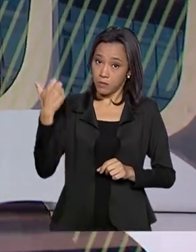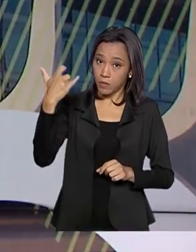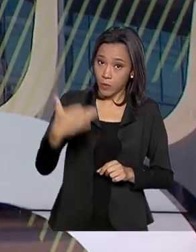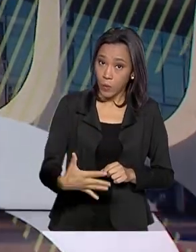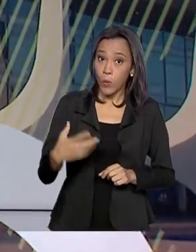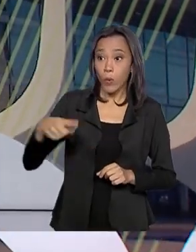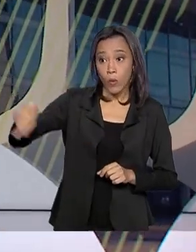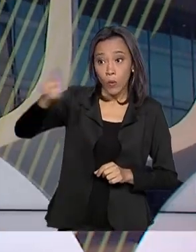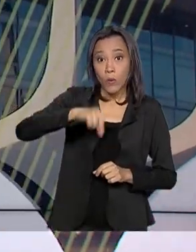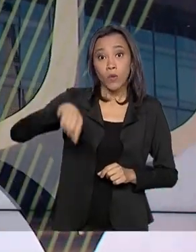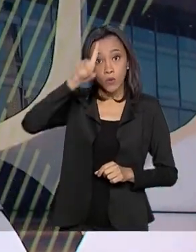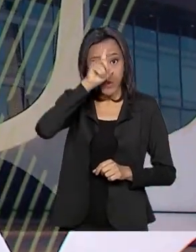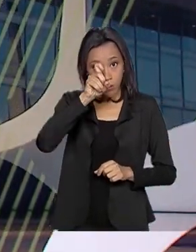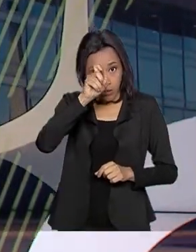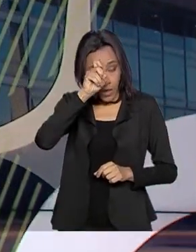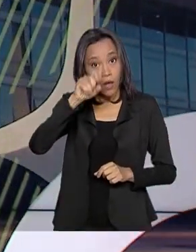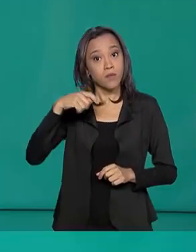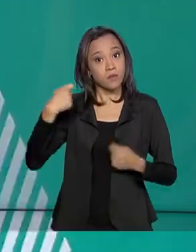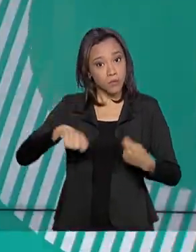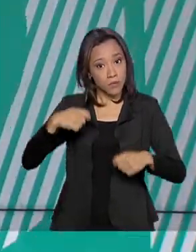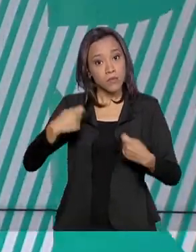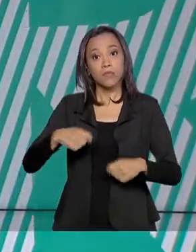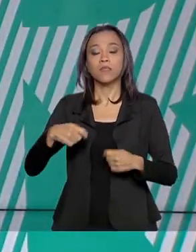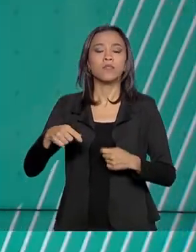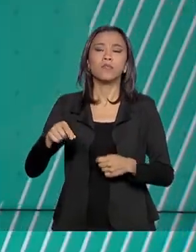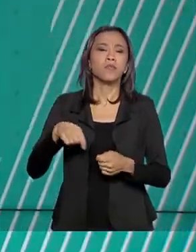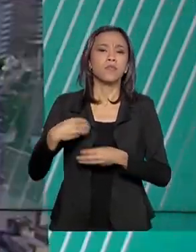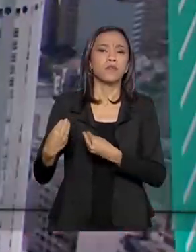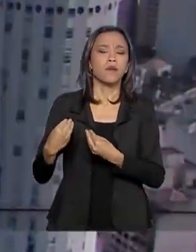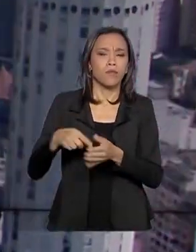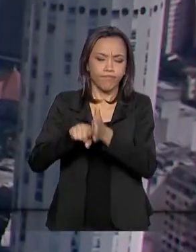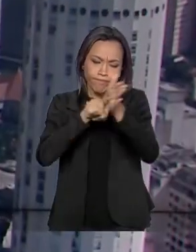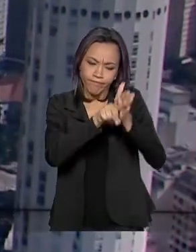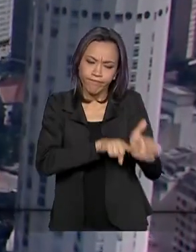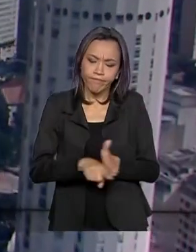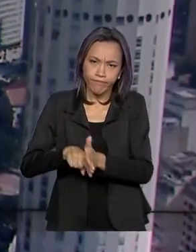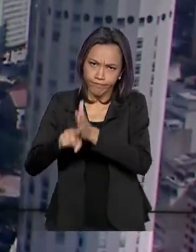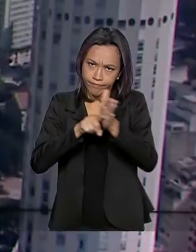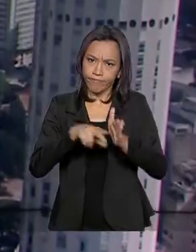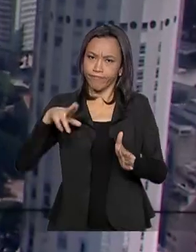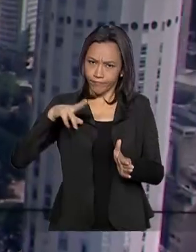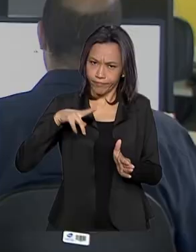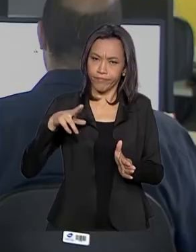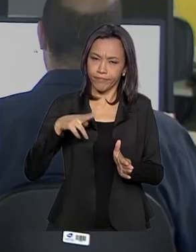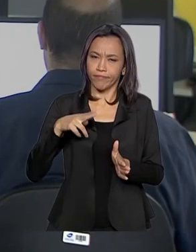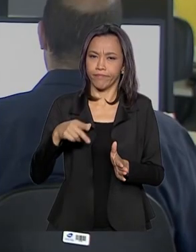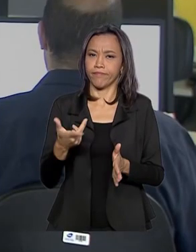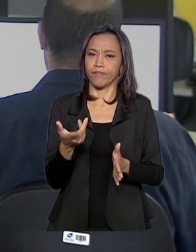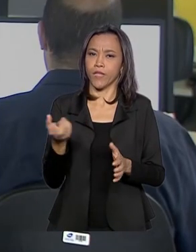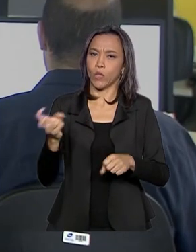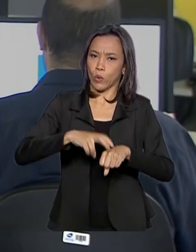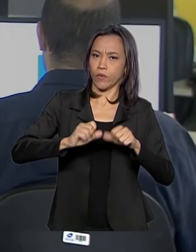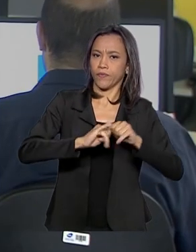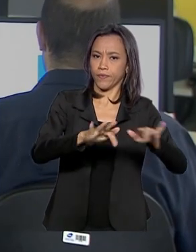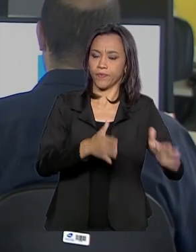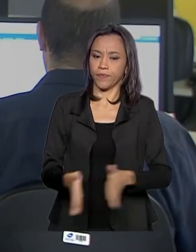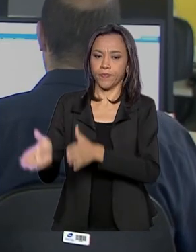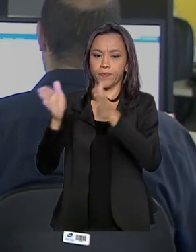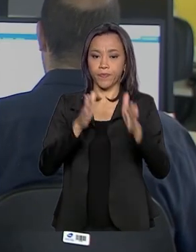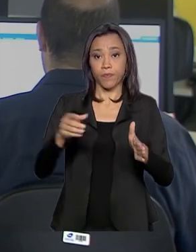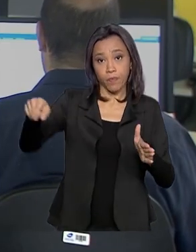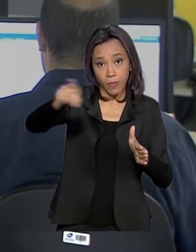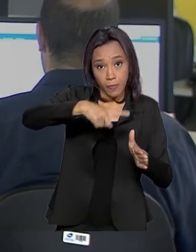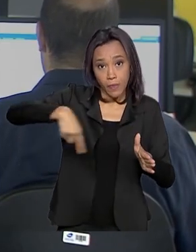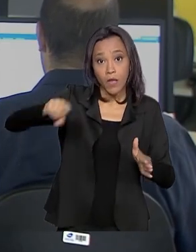planos de saúde vão cobrir testes para o coronavírus. Alessandra Lago tem as informações. Os planos de saúde vão